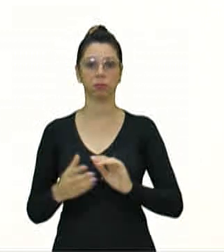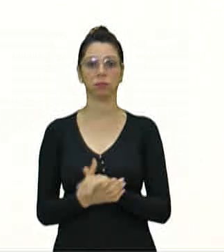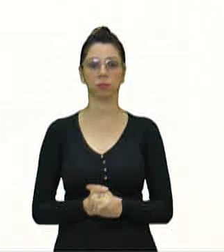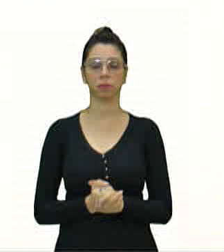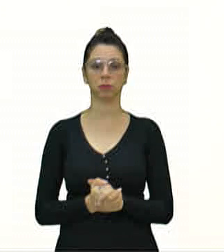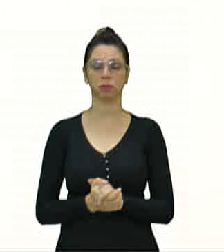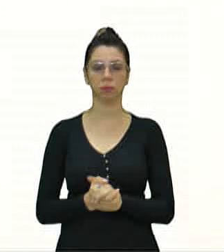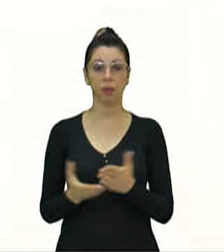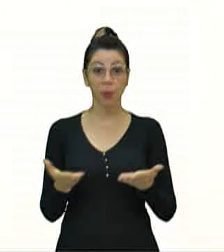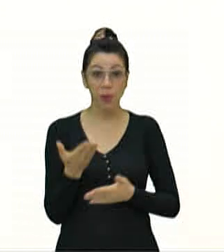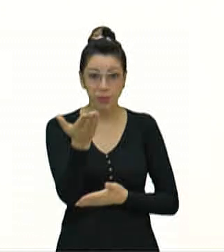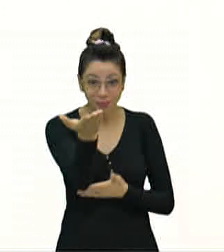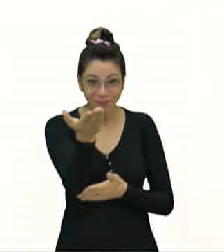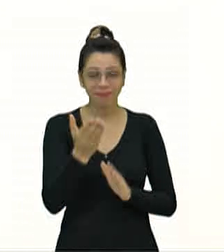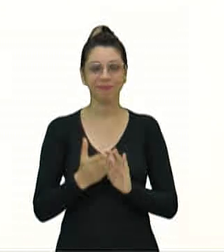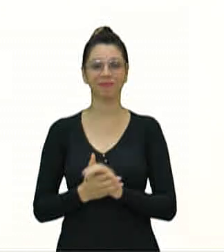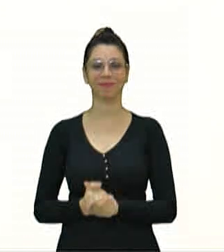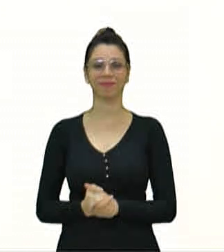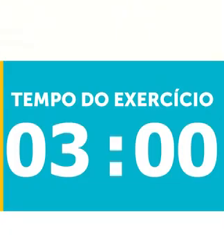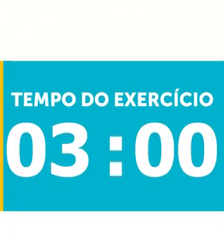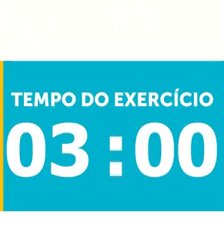indivíduos. Agora é com vocês.